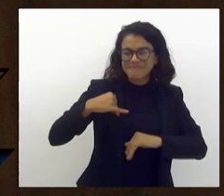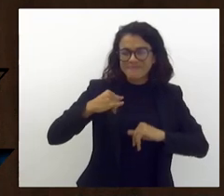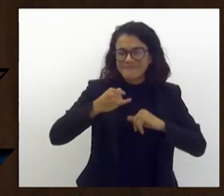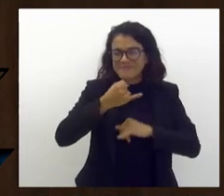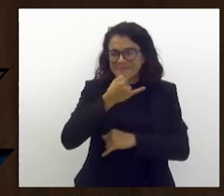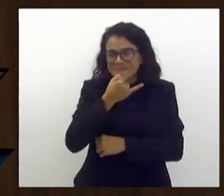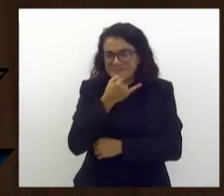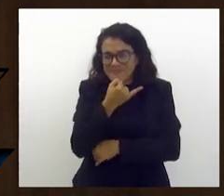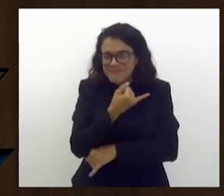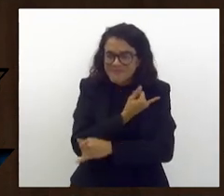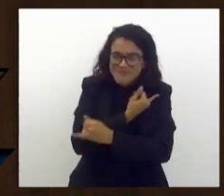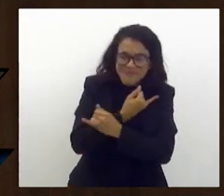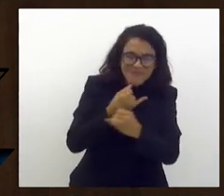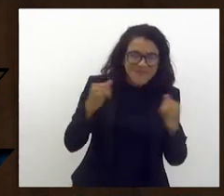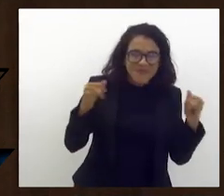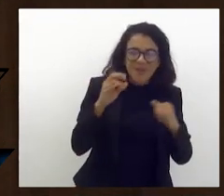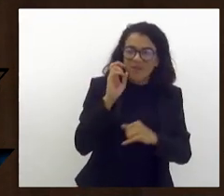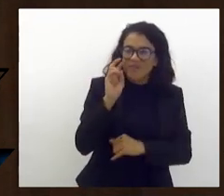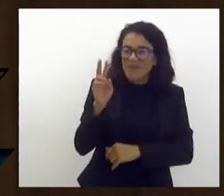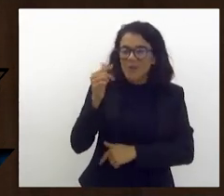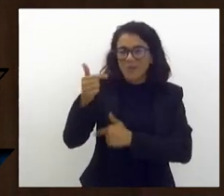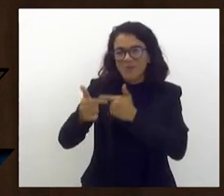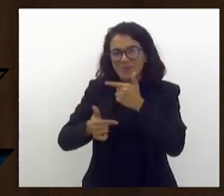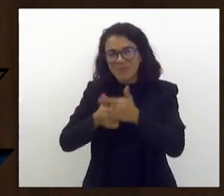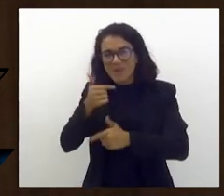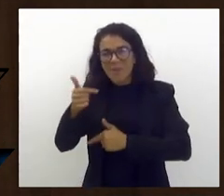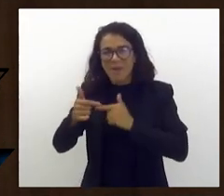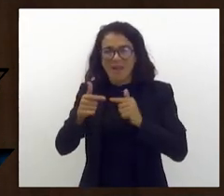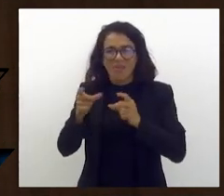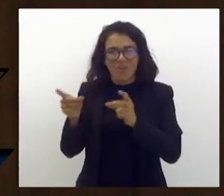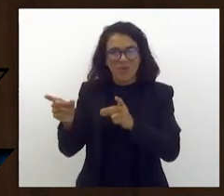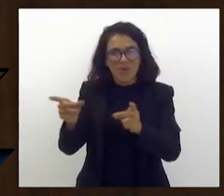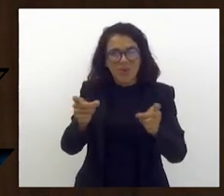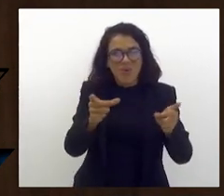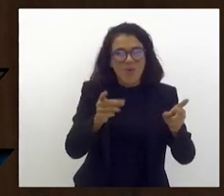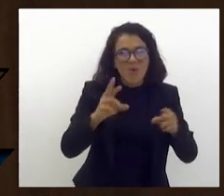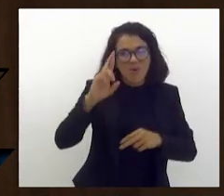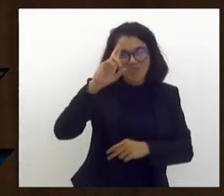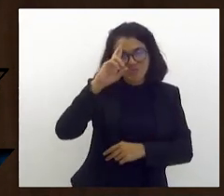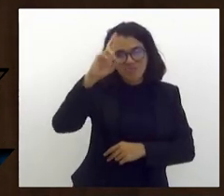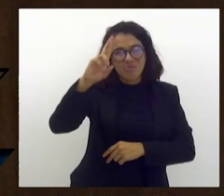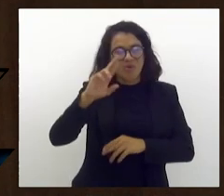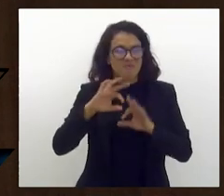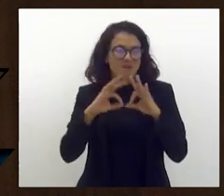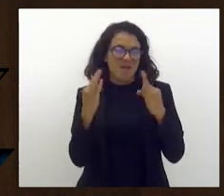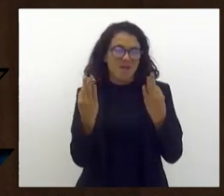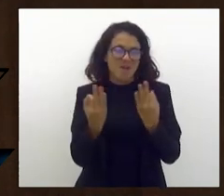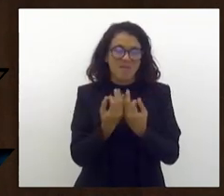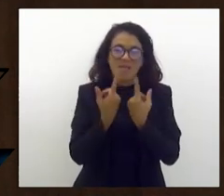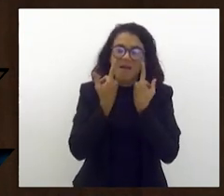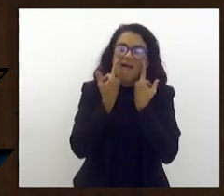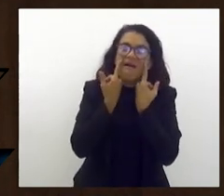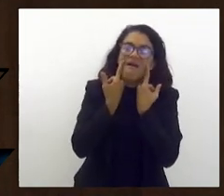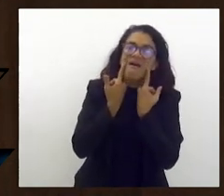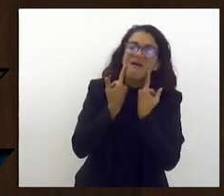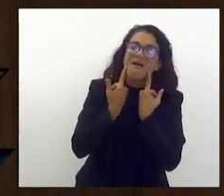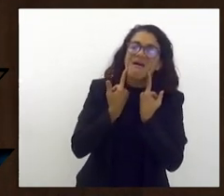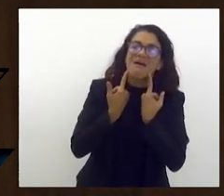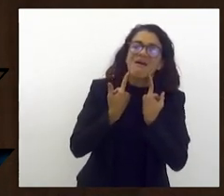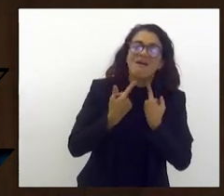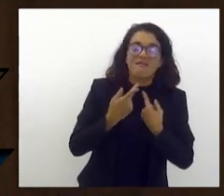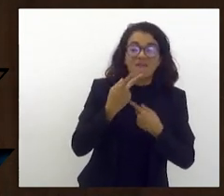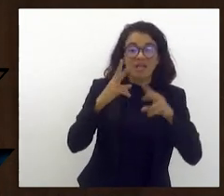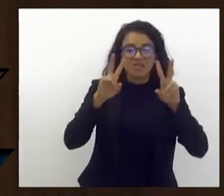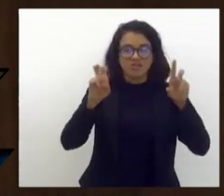presidente, você vê um trabalhador, um comerciante, um chefe de família, as lágrimas descerem falando da